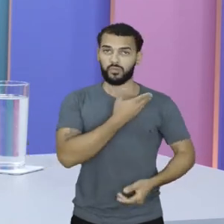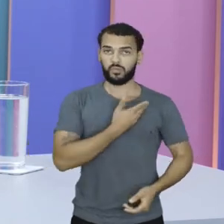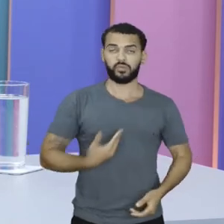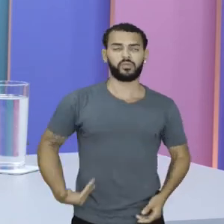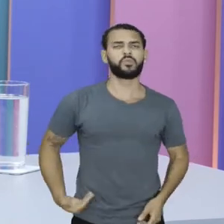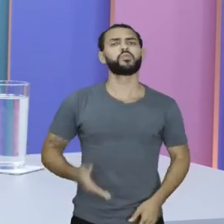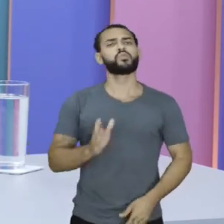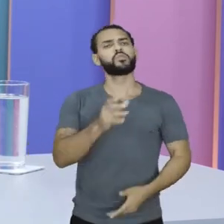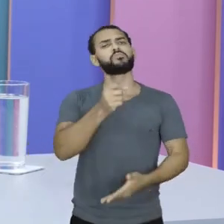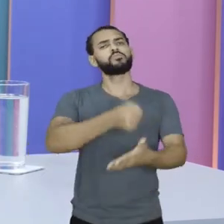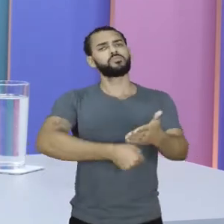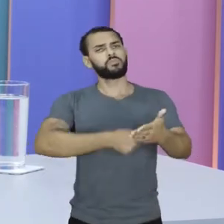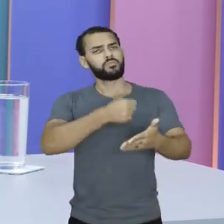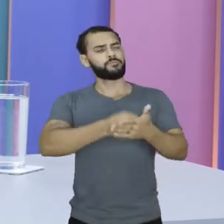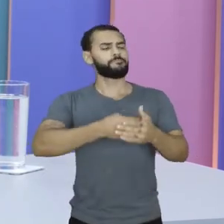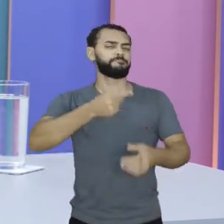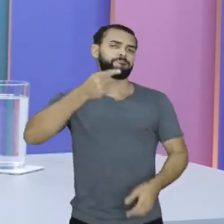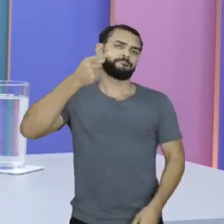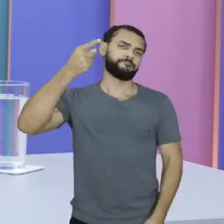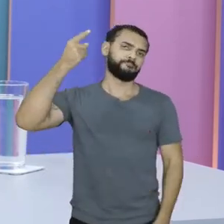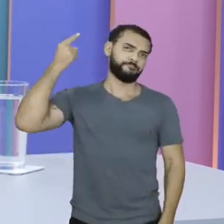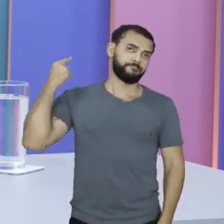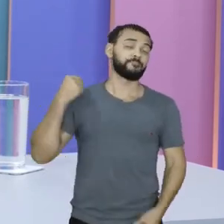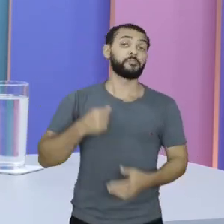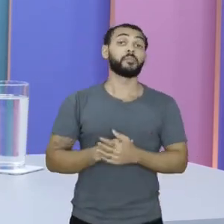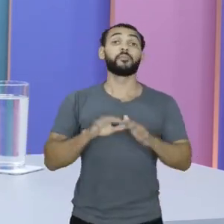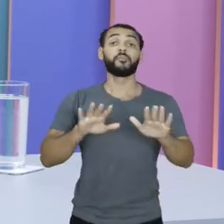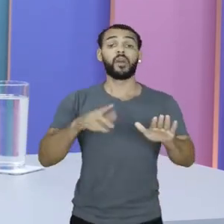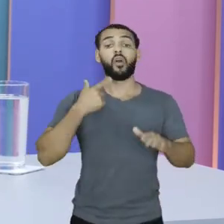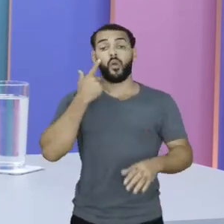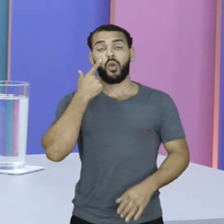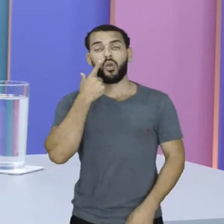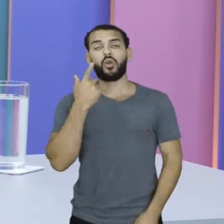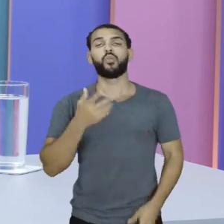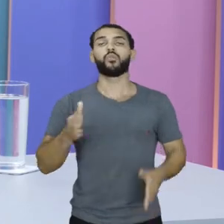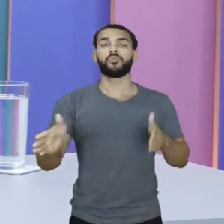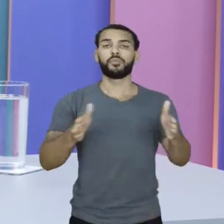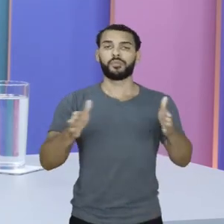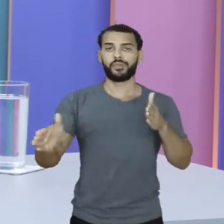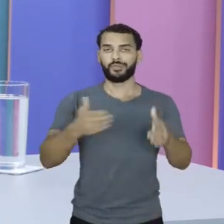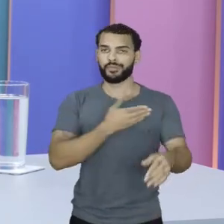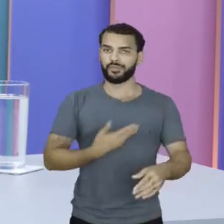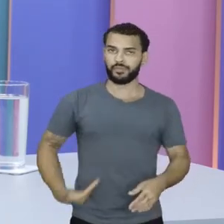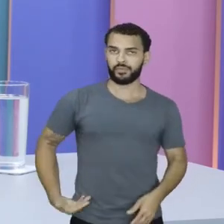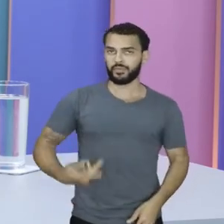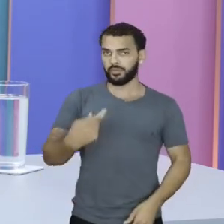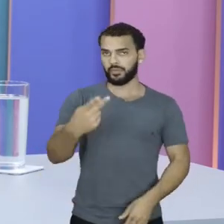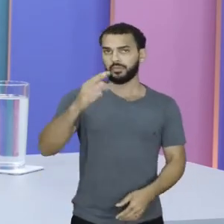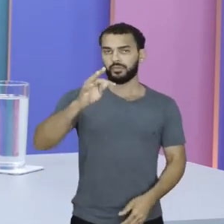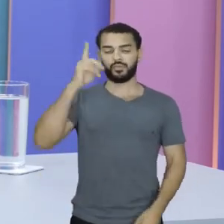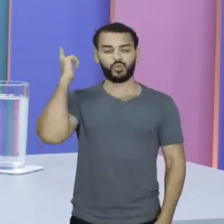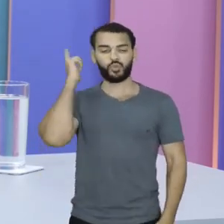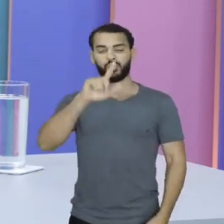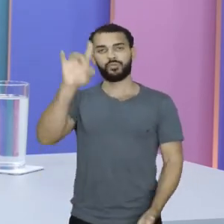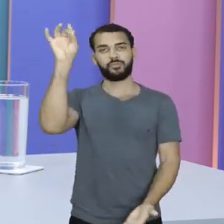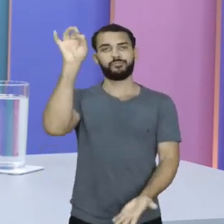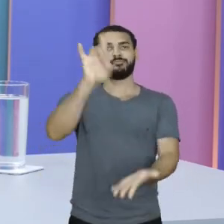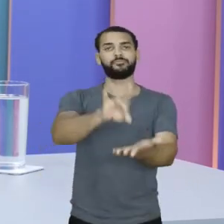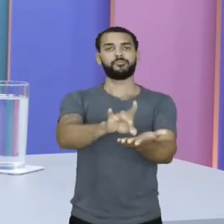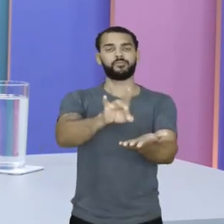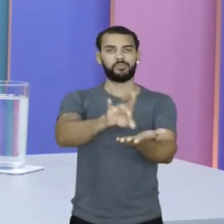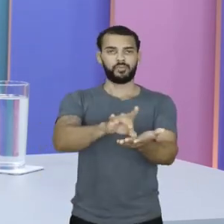movimento social negro, mas nos governos do Partido dos Trabalhadores que a gente consegue efetivar